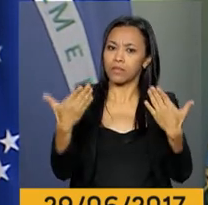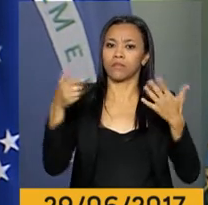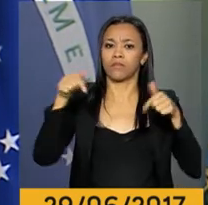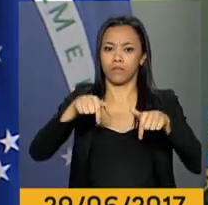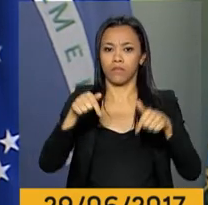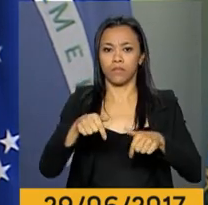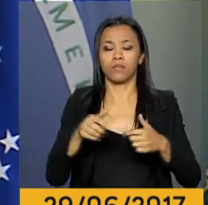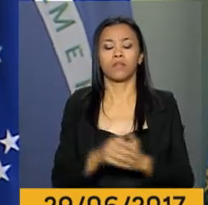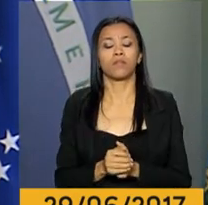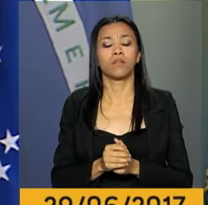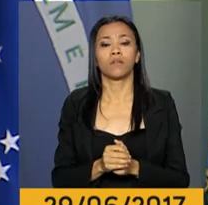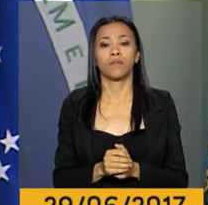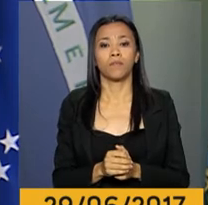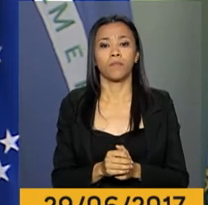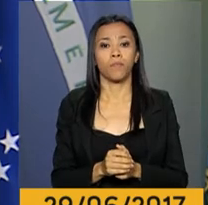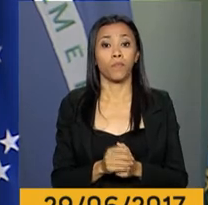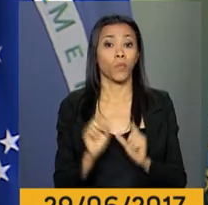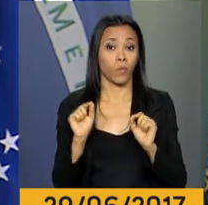mostrar